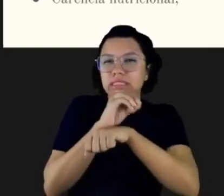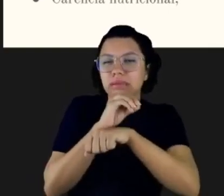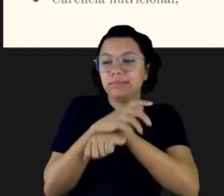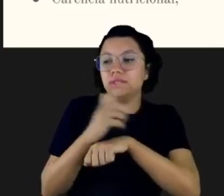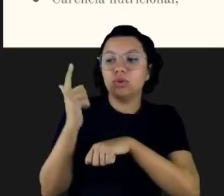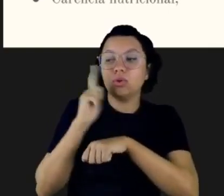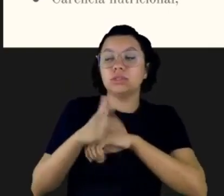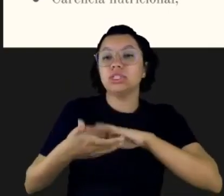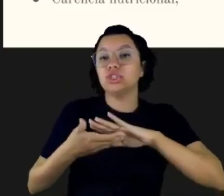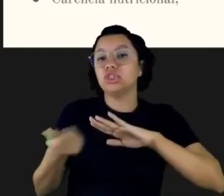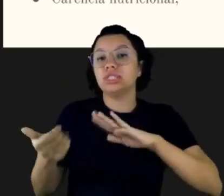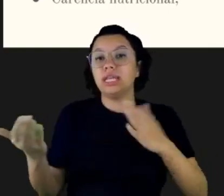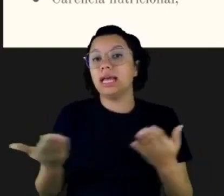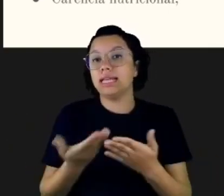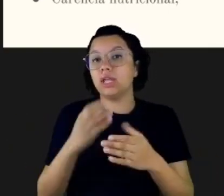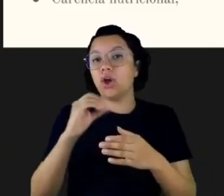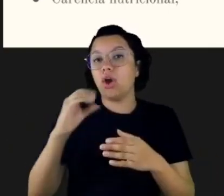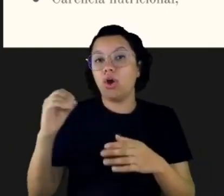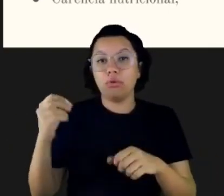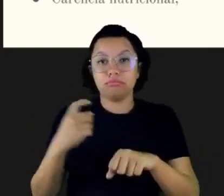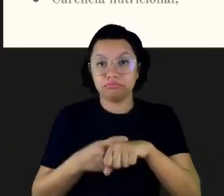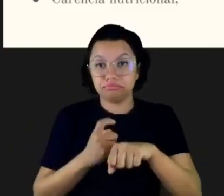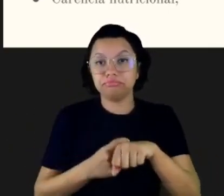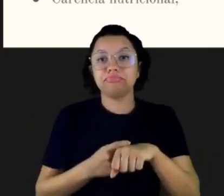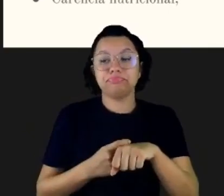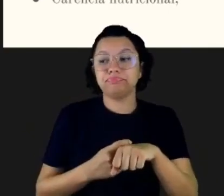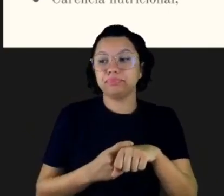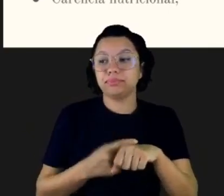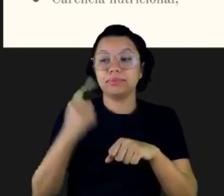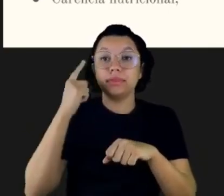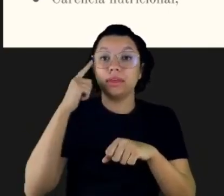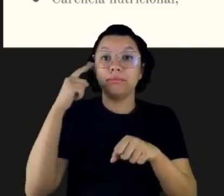aquelas fezes, o estado de consciência dele é retomado.